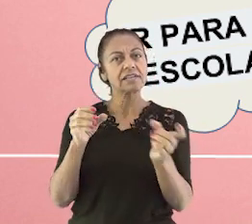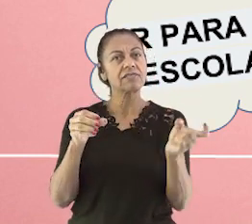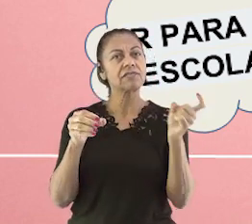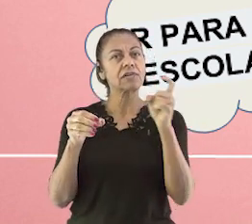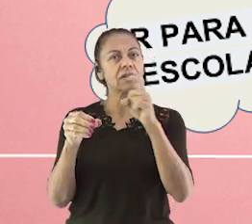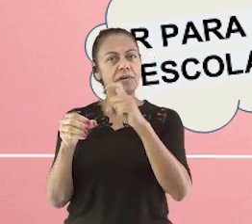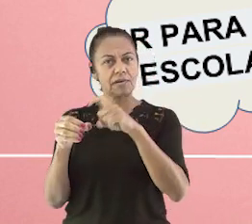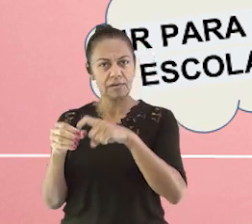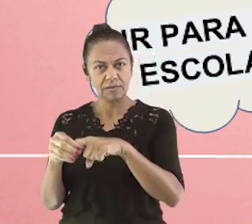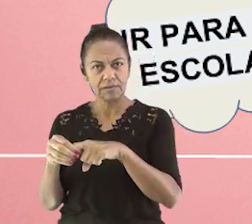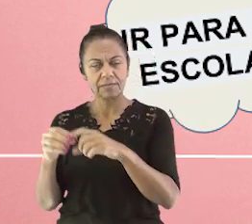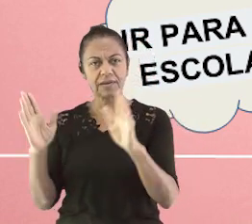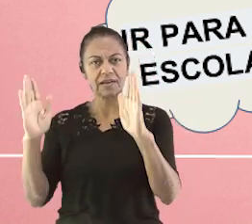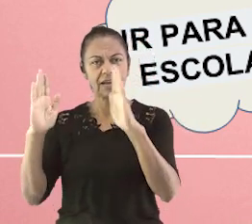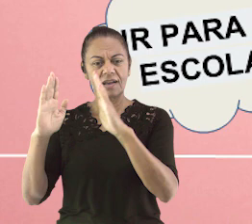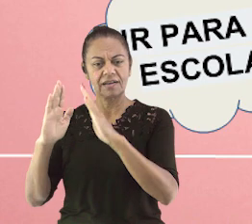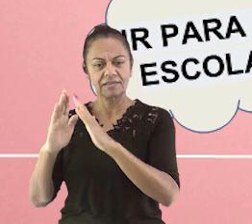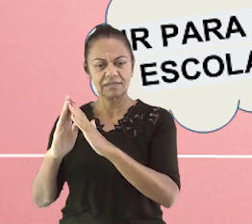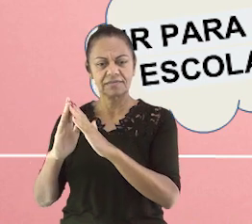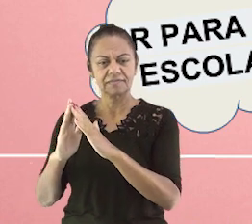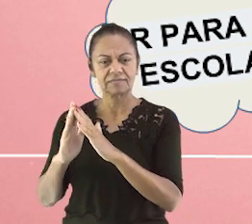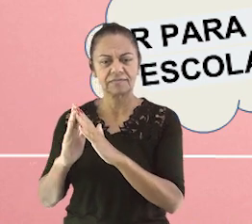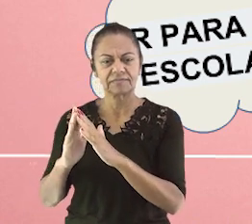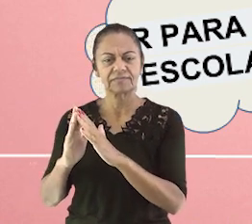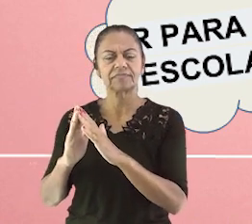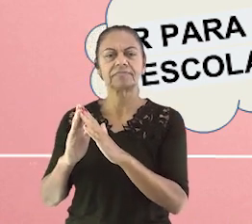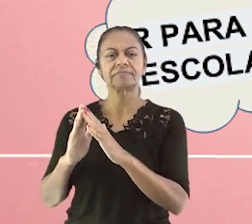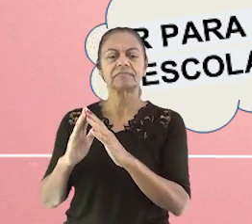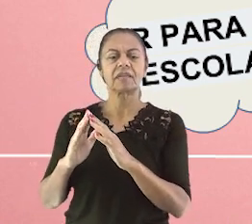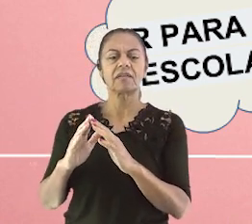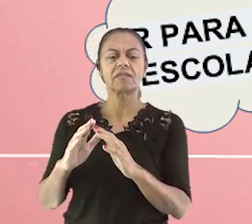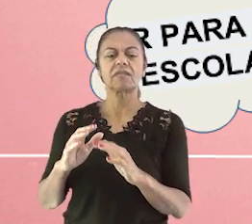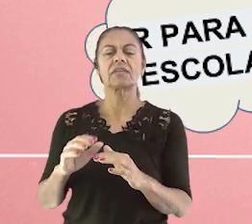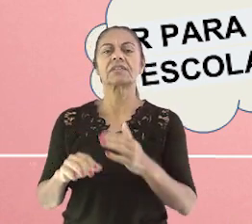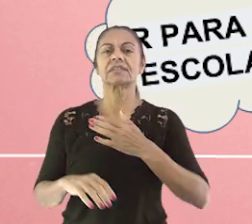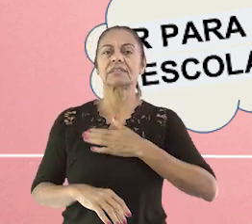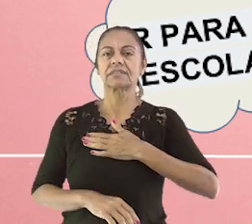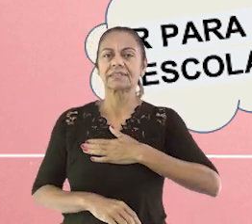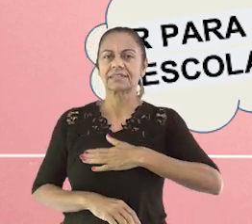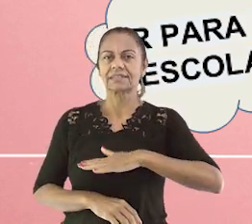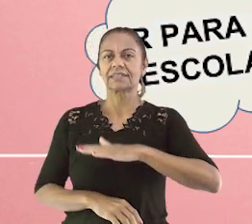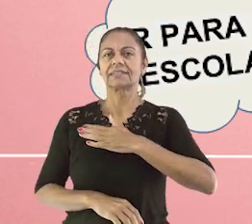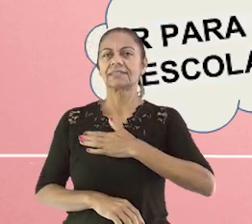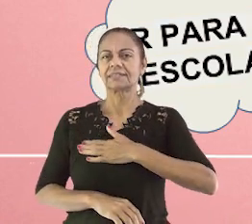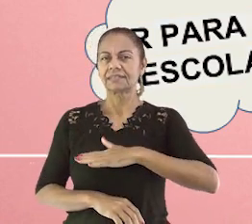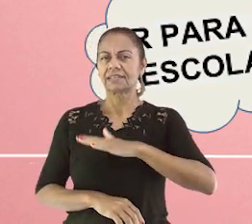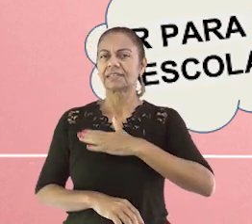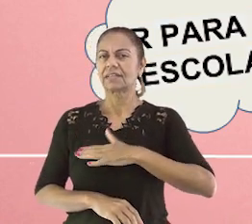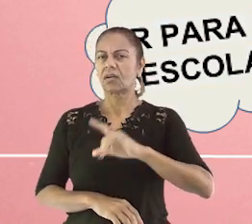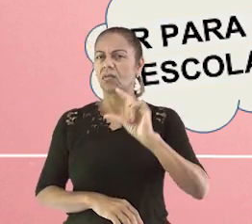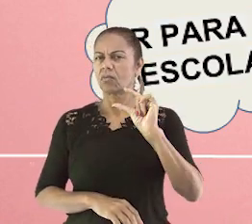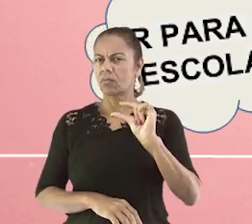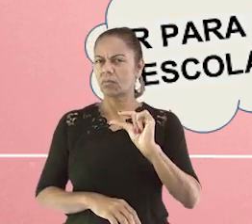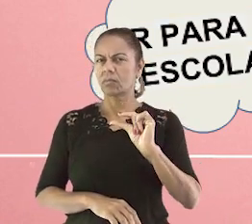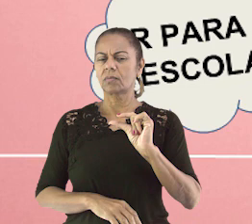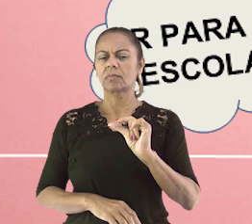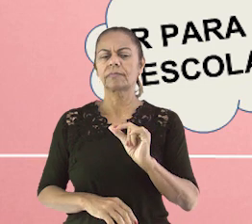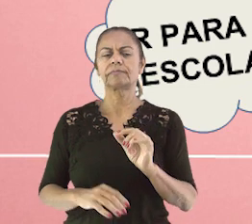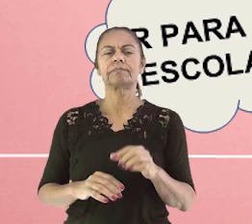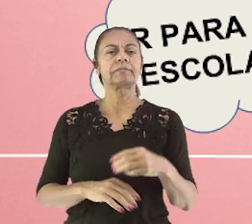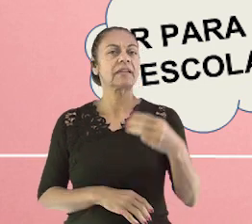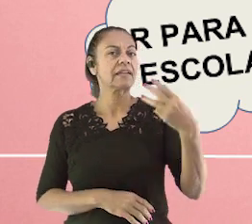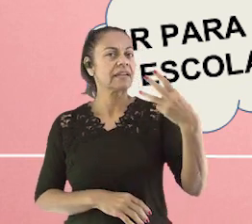tal darmos uma descansadinha um pouco? Mas é só um pouquinho. Bom, né? Então vamos lá, ó. Descansar um